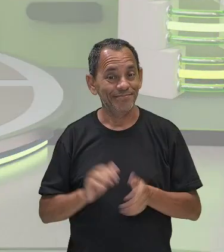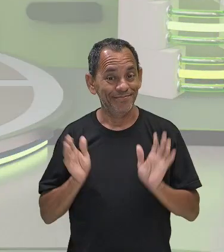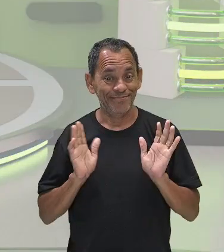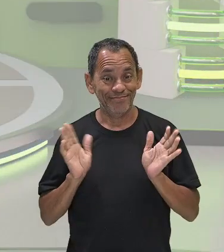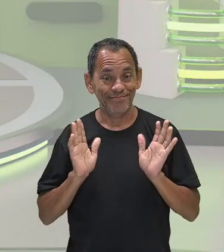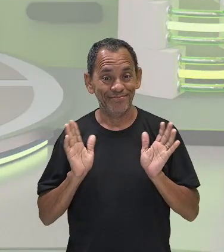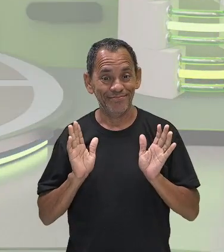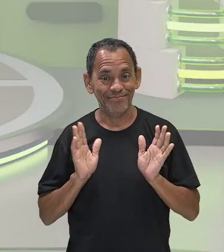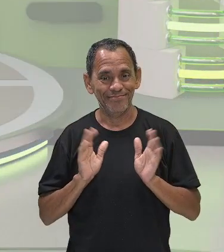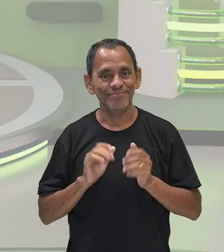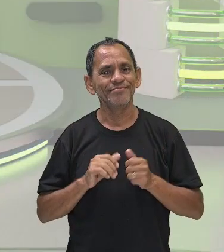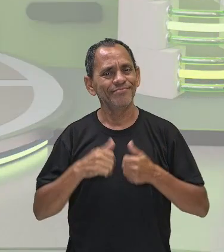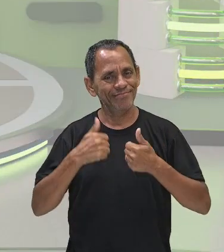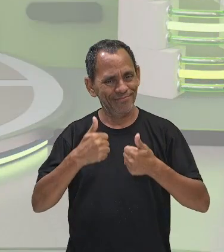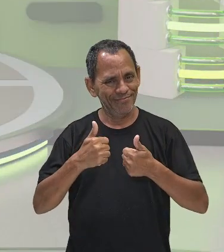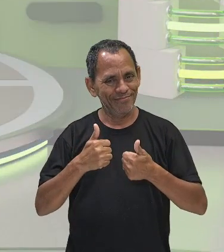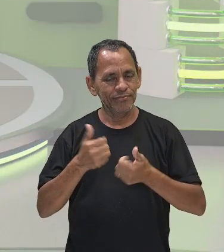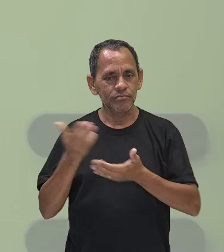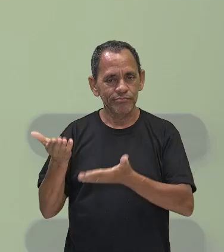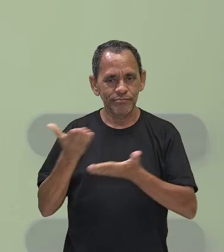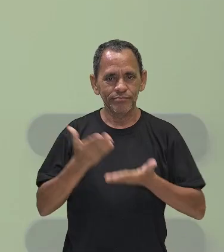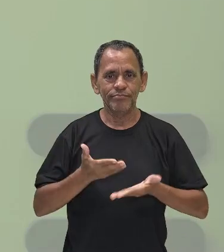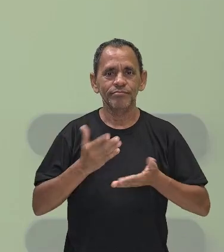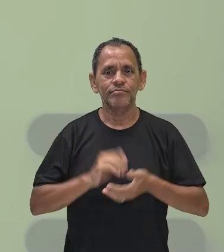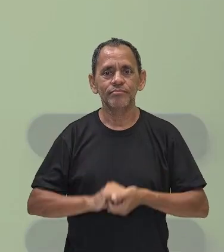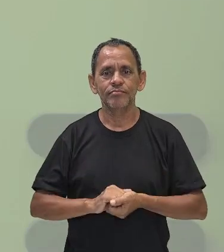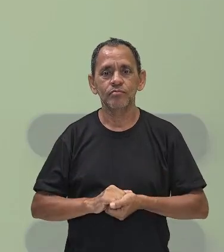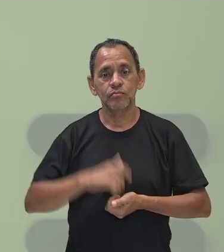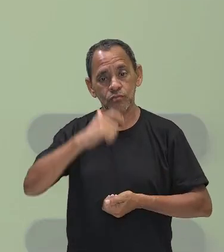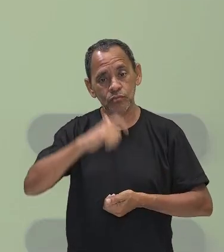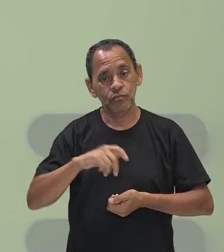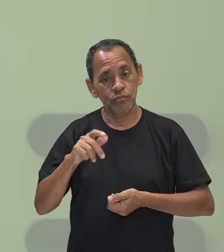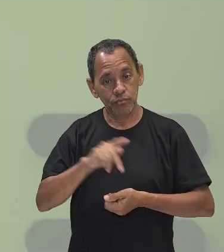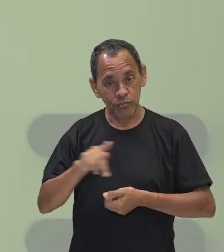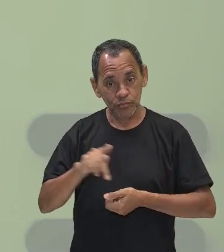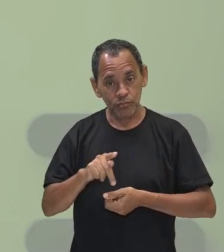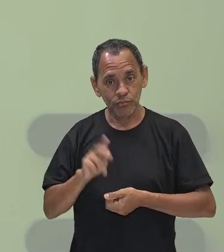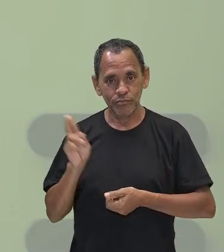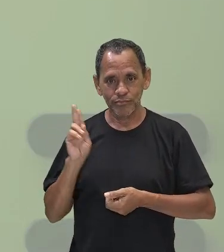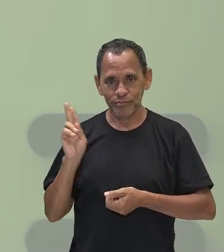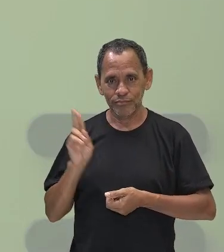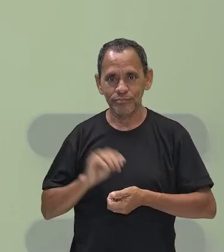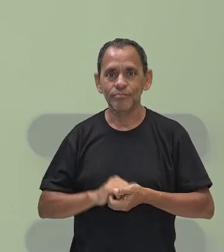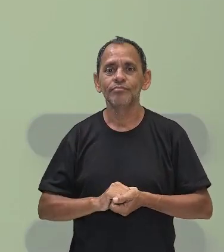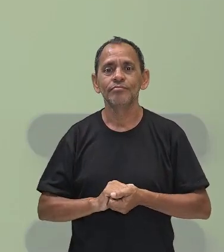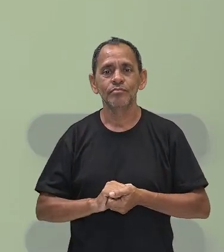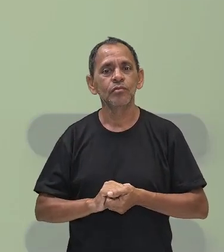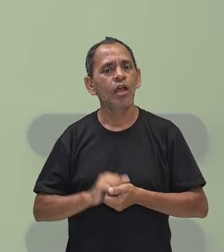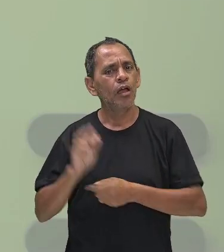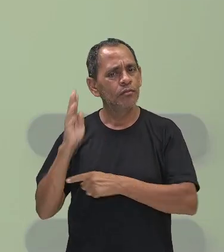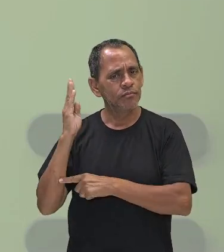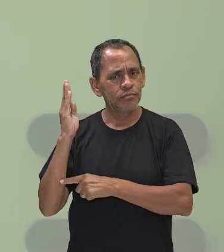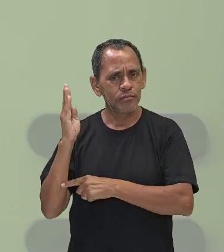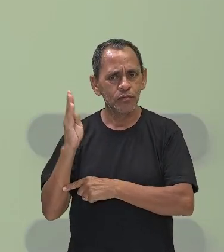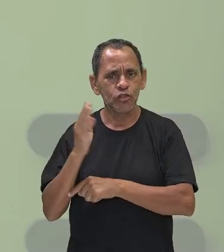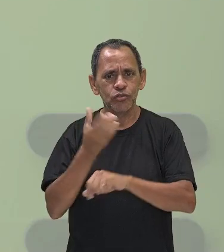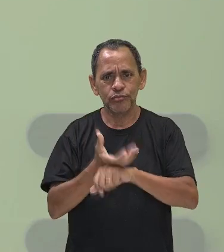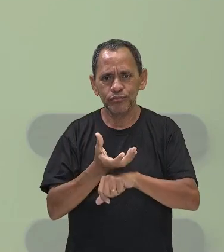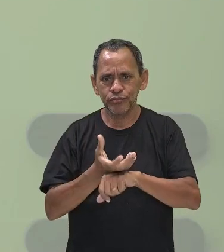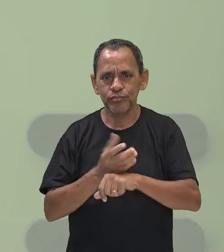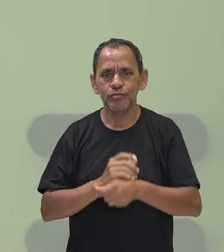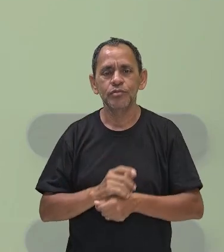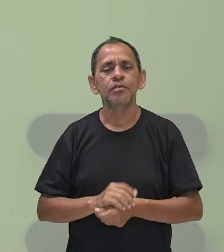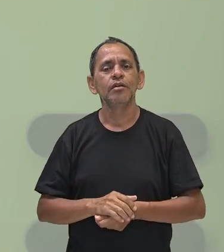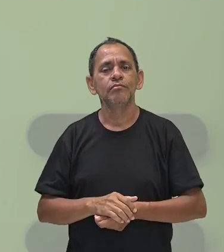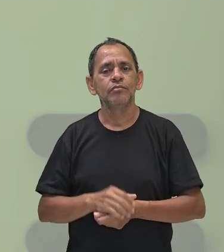Olá, como vão todos? Sejam muito bem-vindos. Eu sou a professora Cristiane Oliveira, sua professora de Biologia, e vamos conhecer